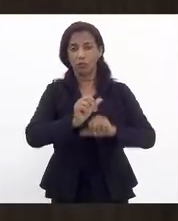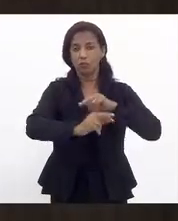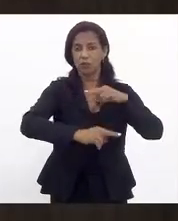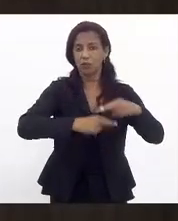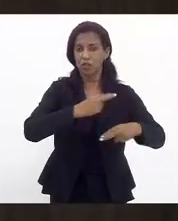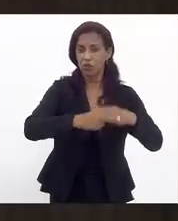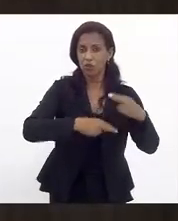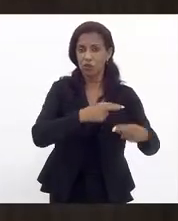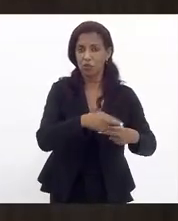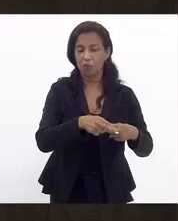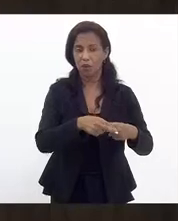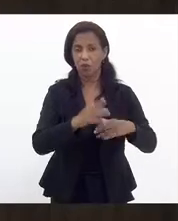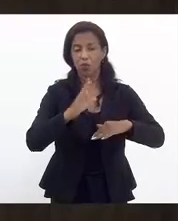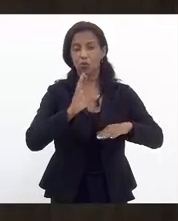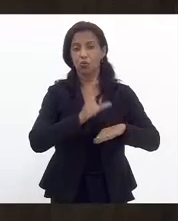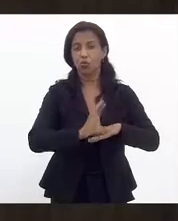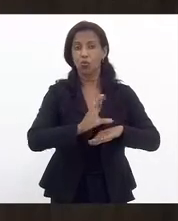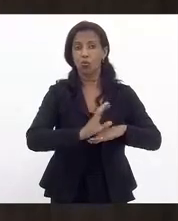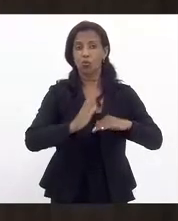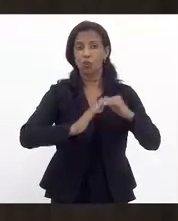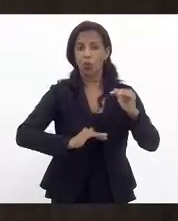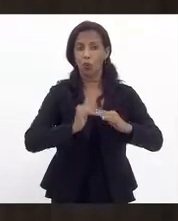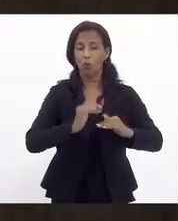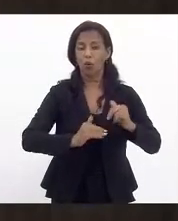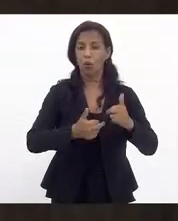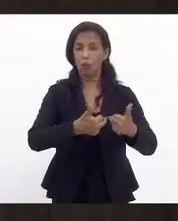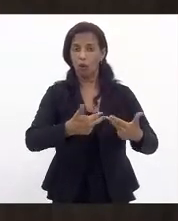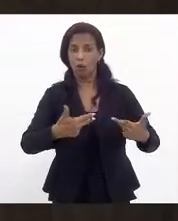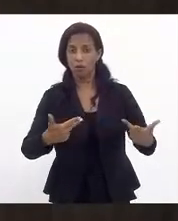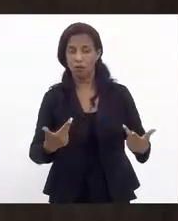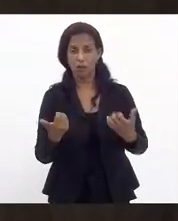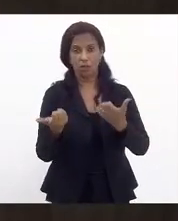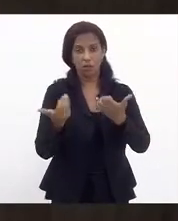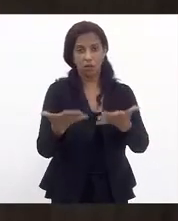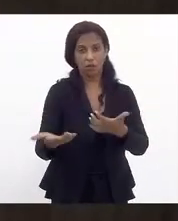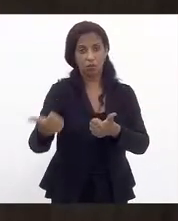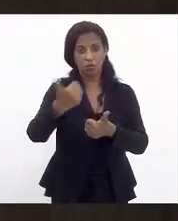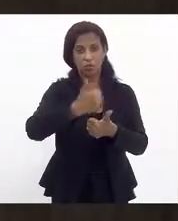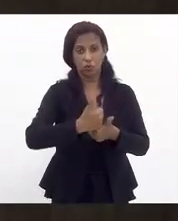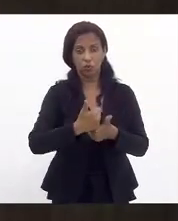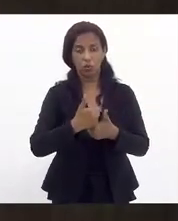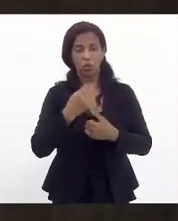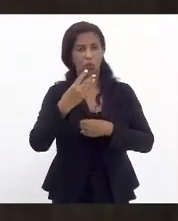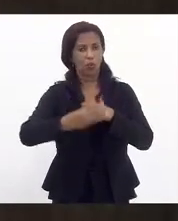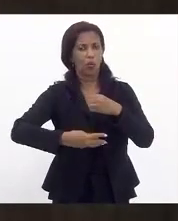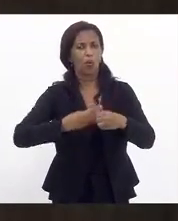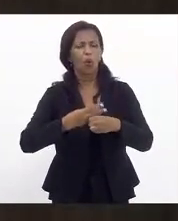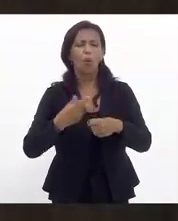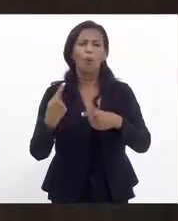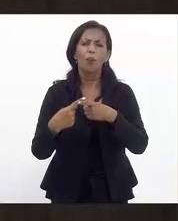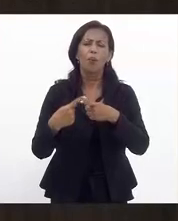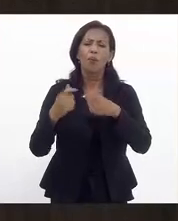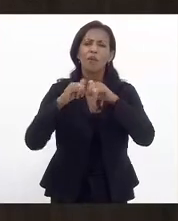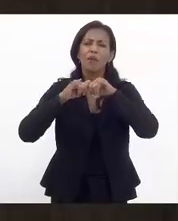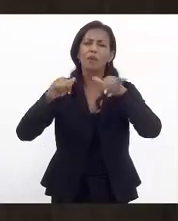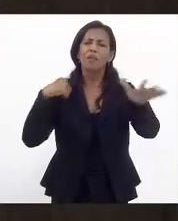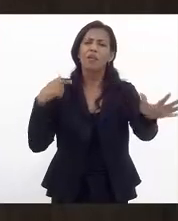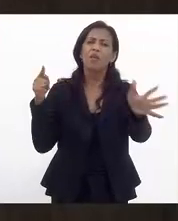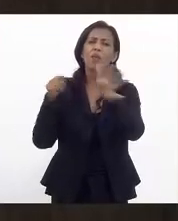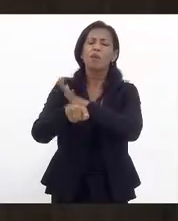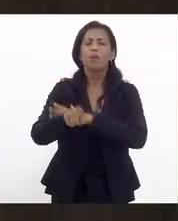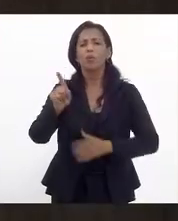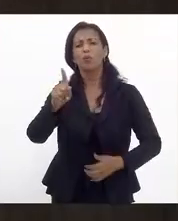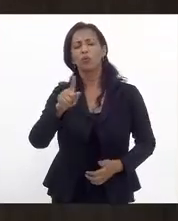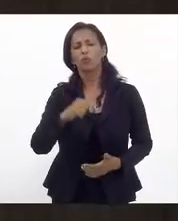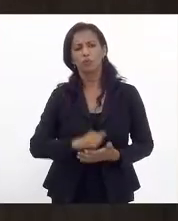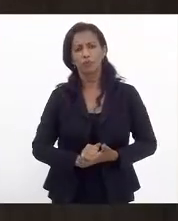transformação de um curso de capacitação e qualificação que venha a substituir o trem Porque que a mensagem aí eu pergunto